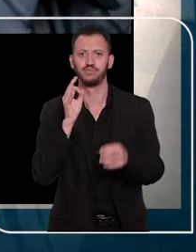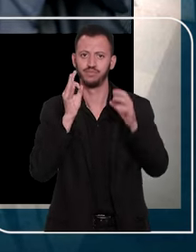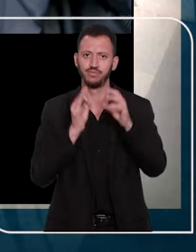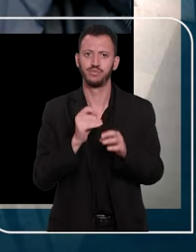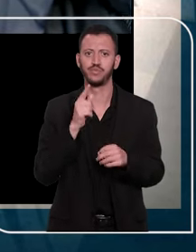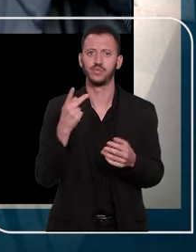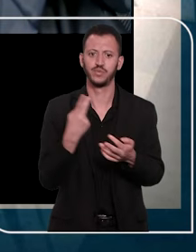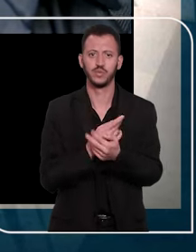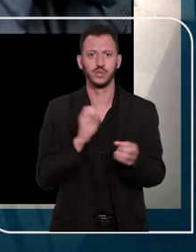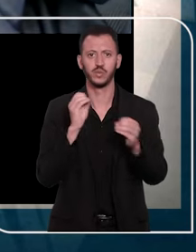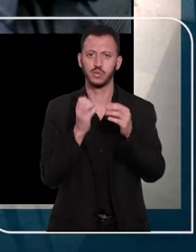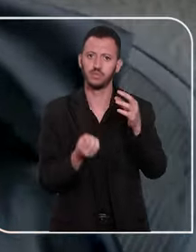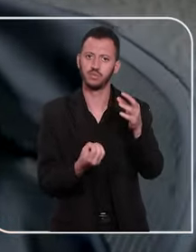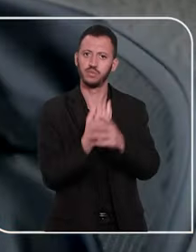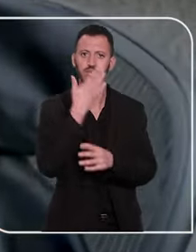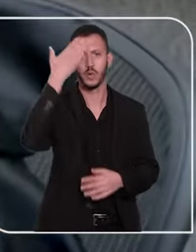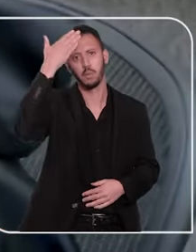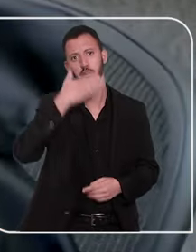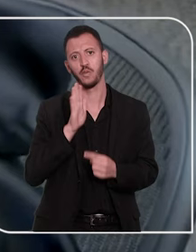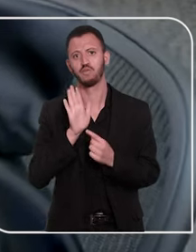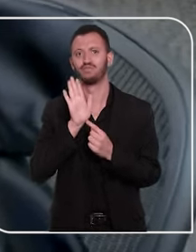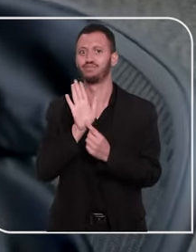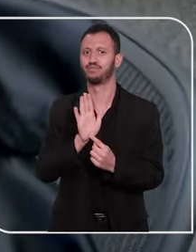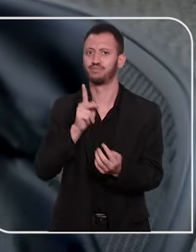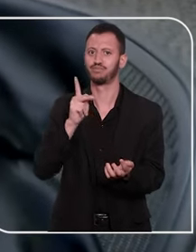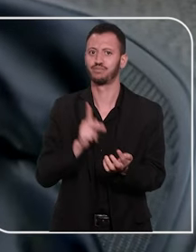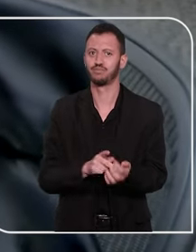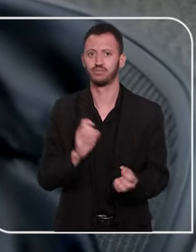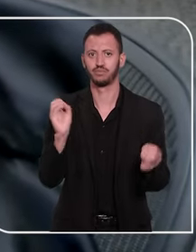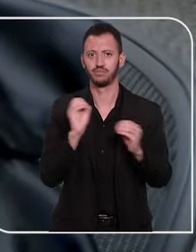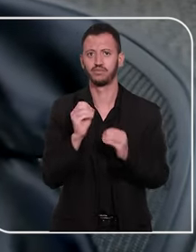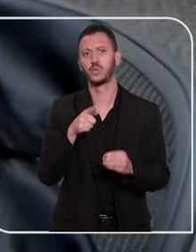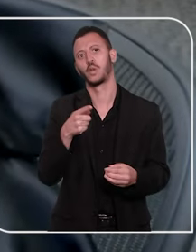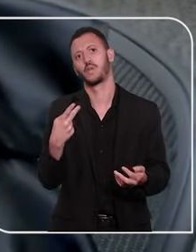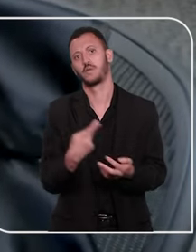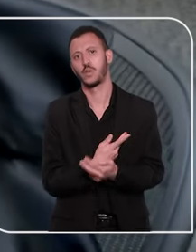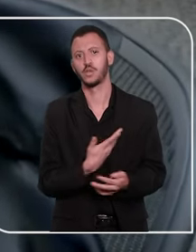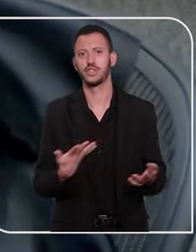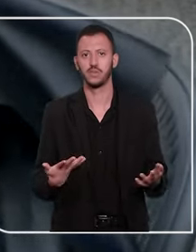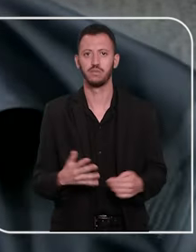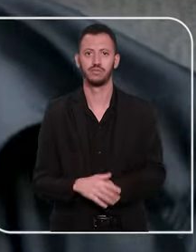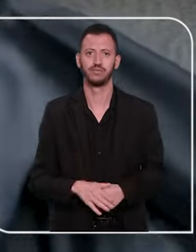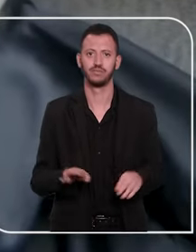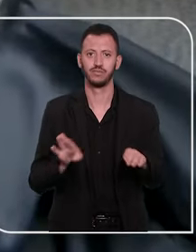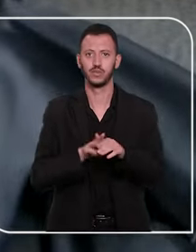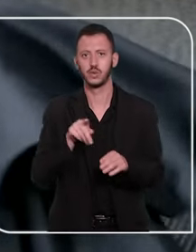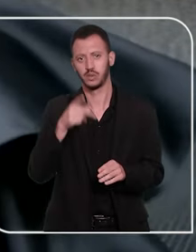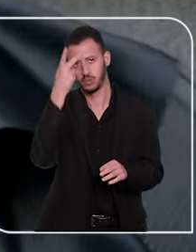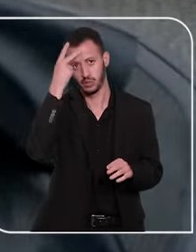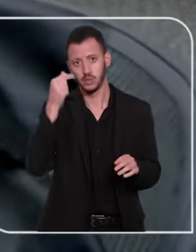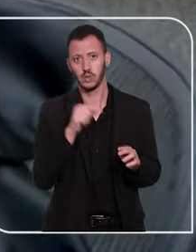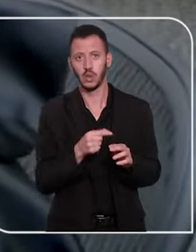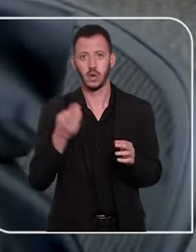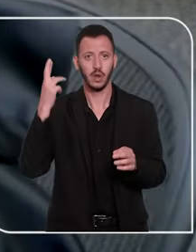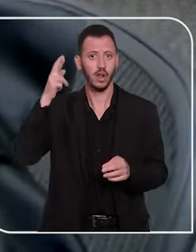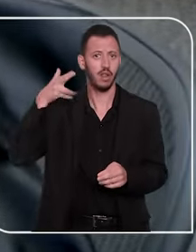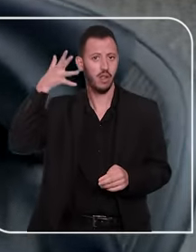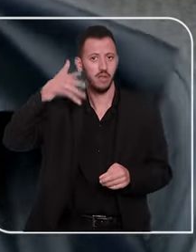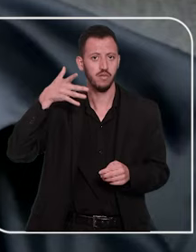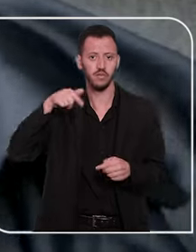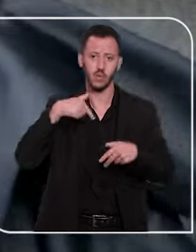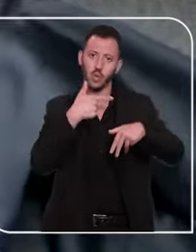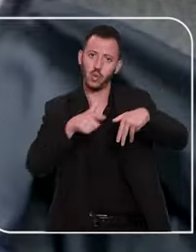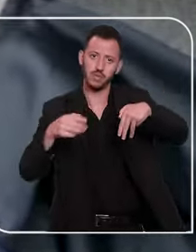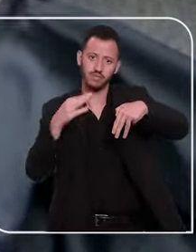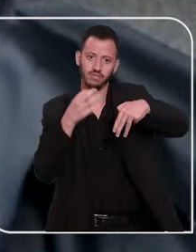de uma chance probatória devido à não produção de provas essenciais para a elucidação dos fatos assim para o relator e para os